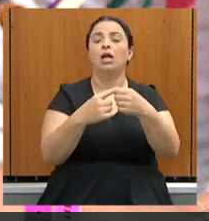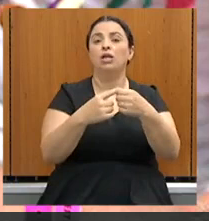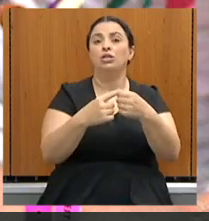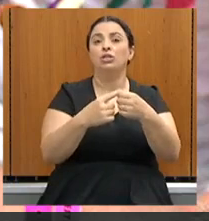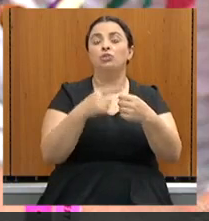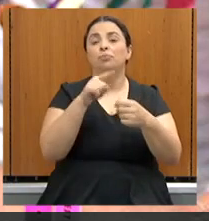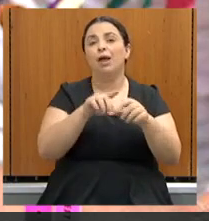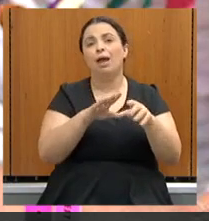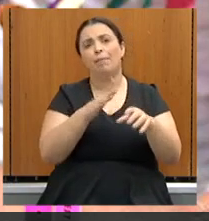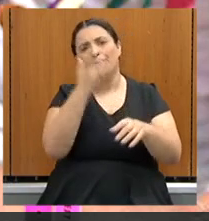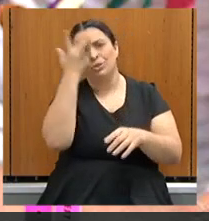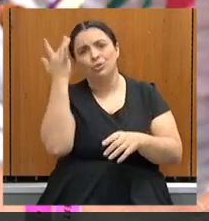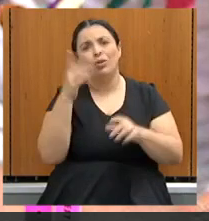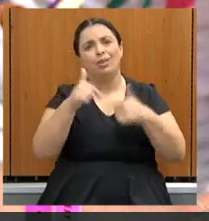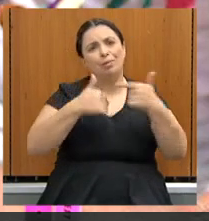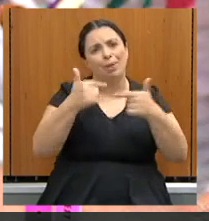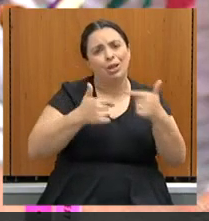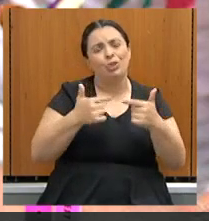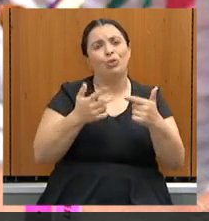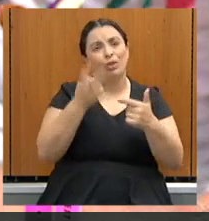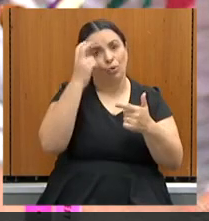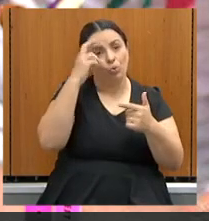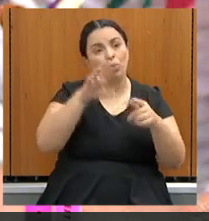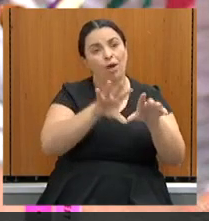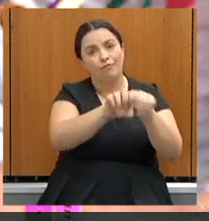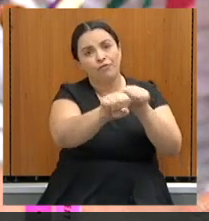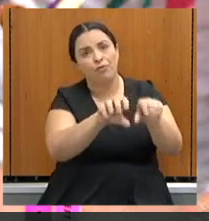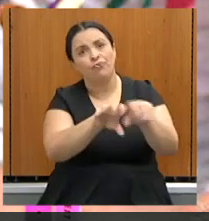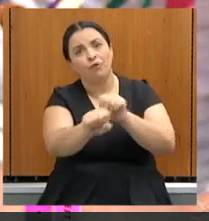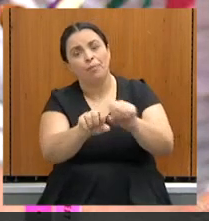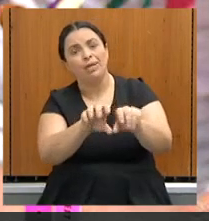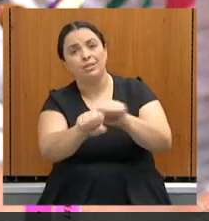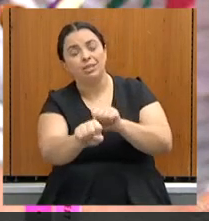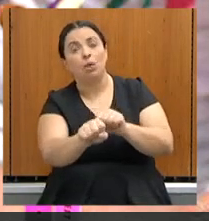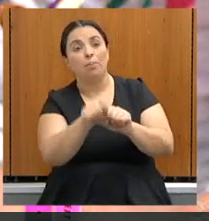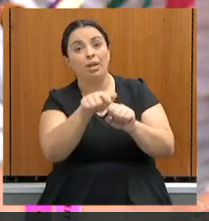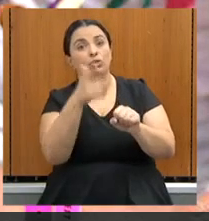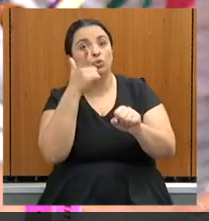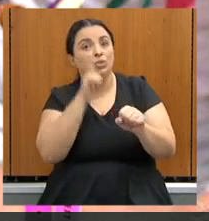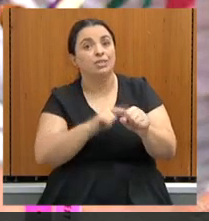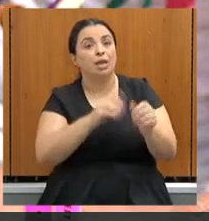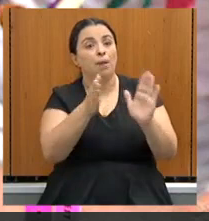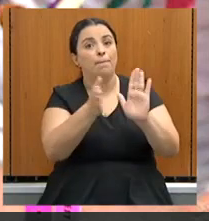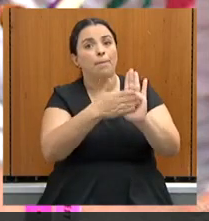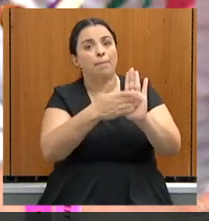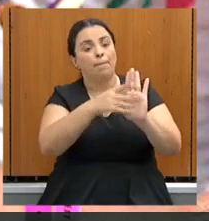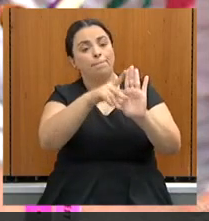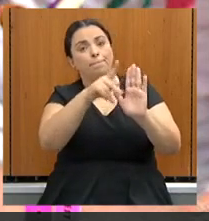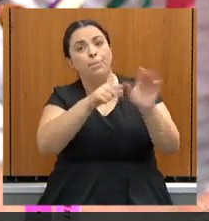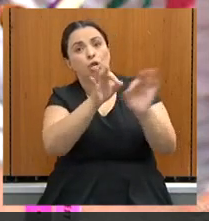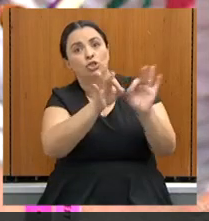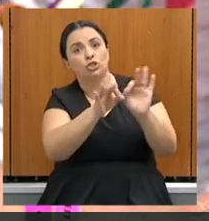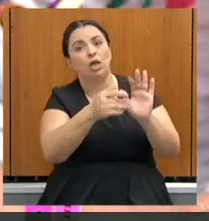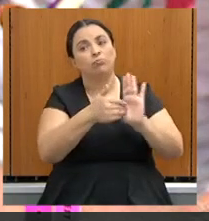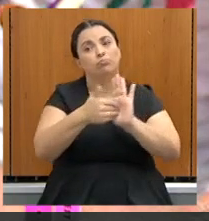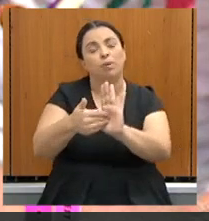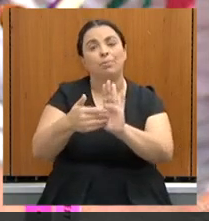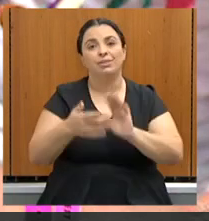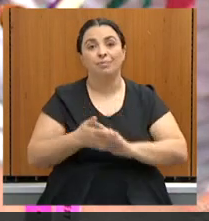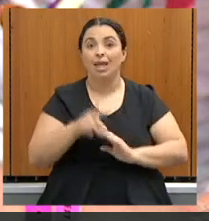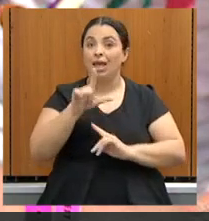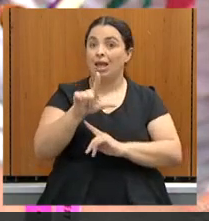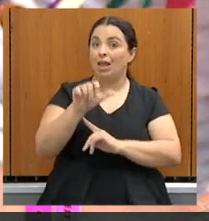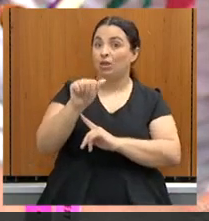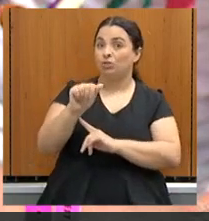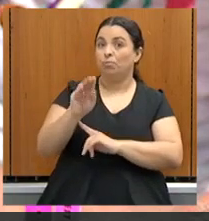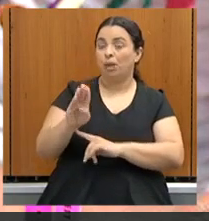e trabalhadores da cultura para apresentarem projetos. A Lei Aldeblanc que mostrou que a grande dificuldade que